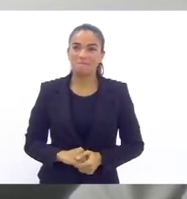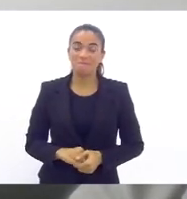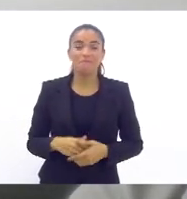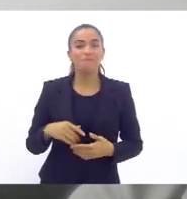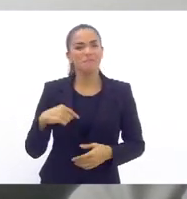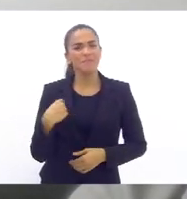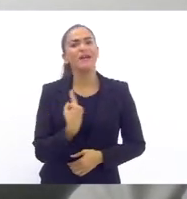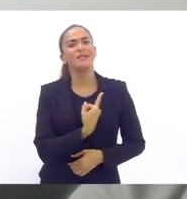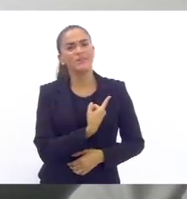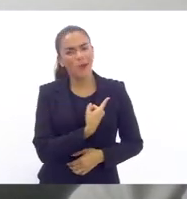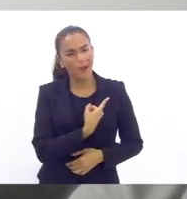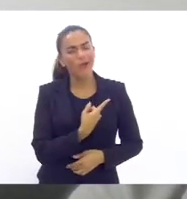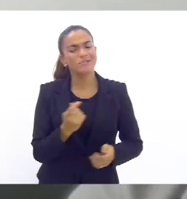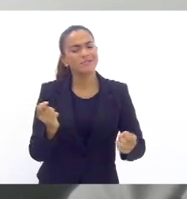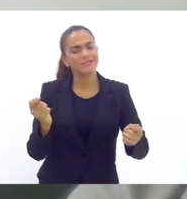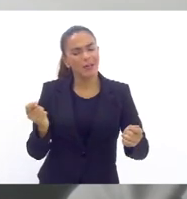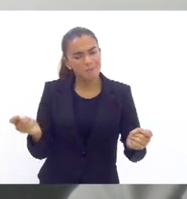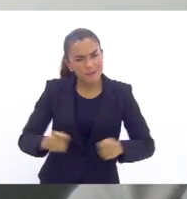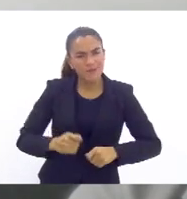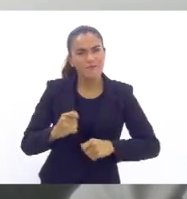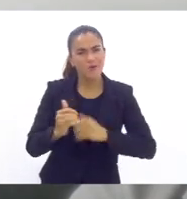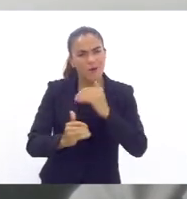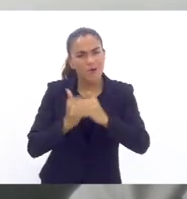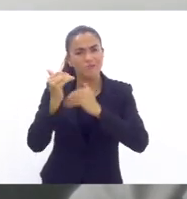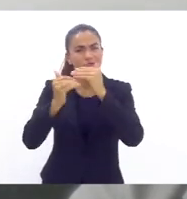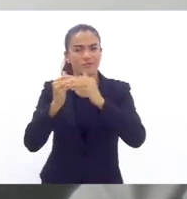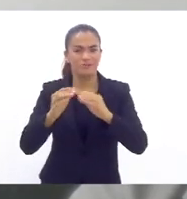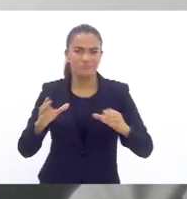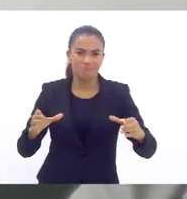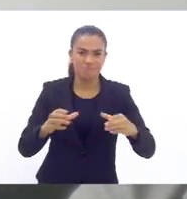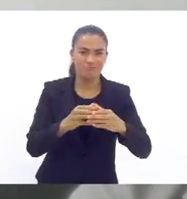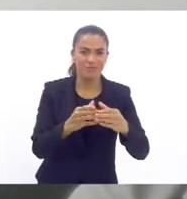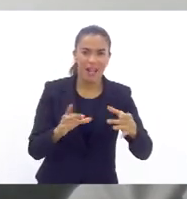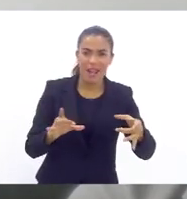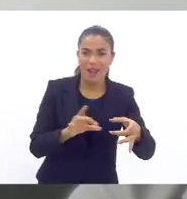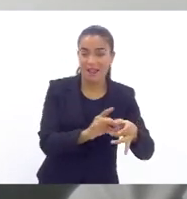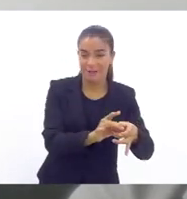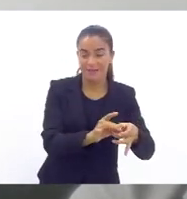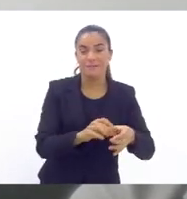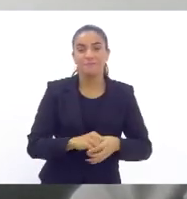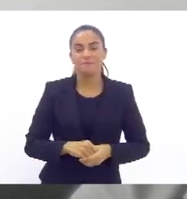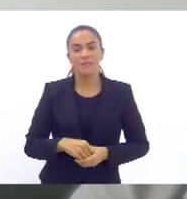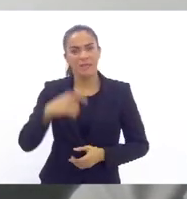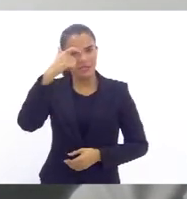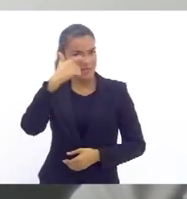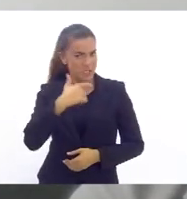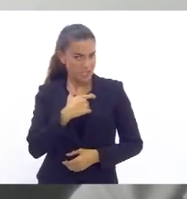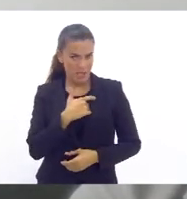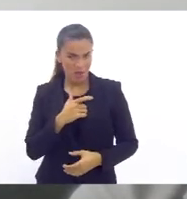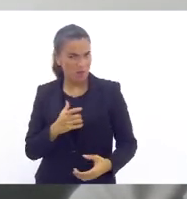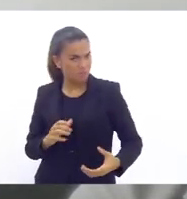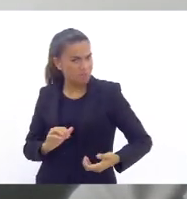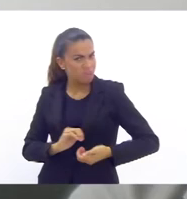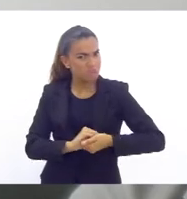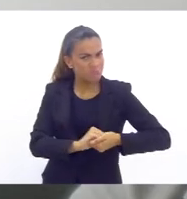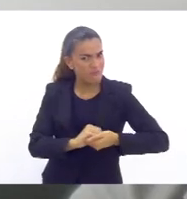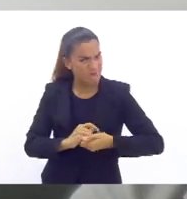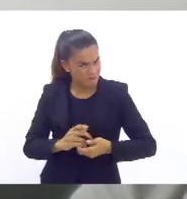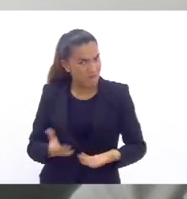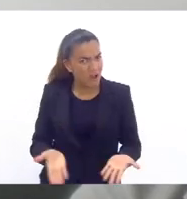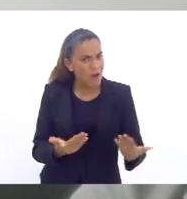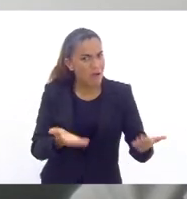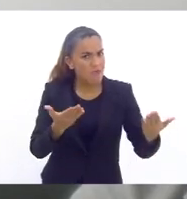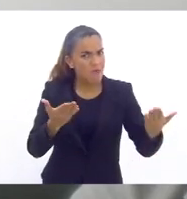e nós podemos construir essa comissão fazer audiência pela comissão eu prontamente vamos lá vamos fazer você Preside